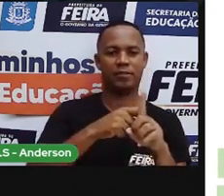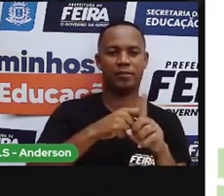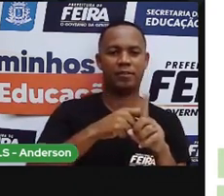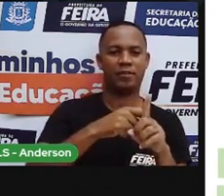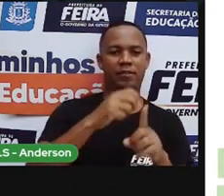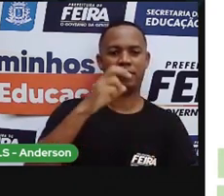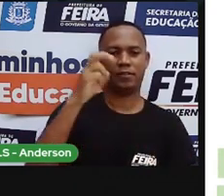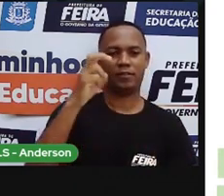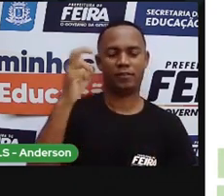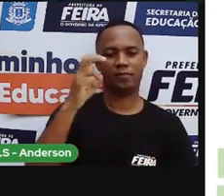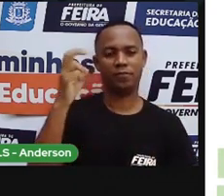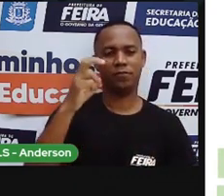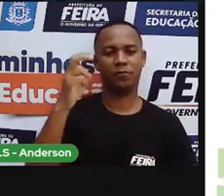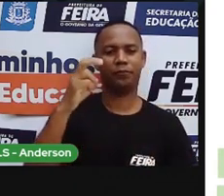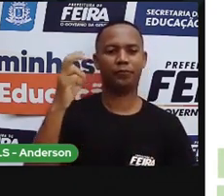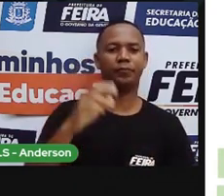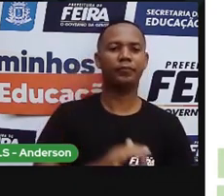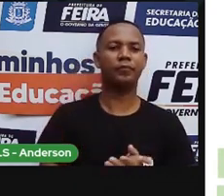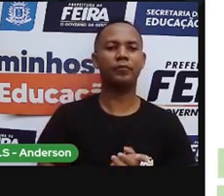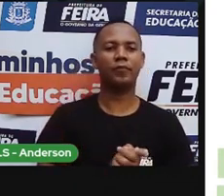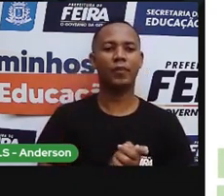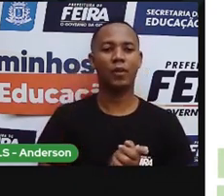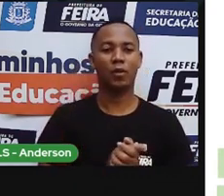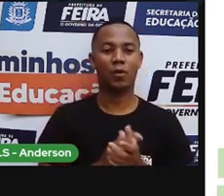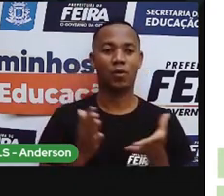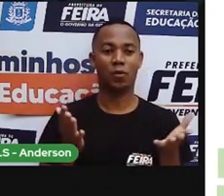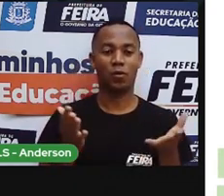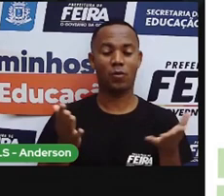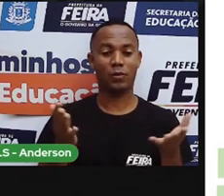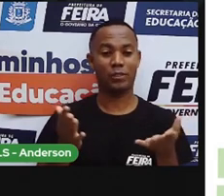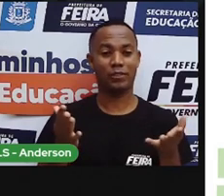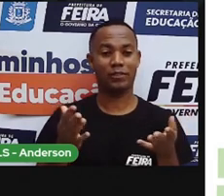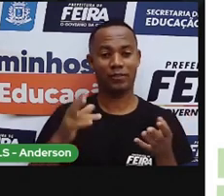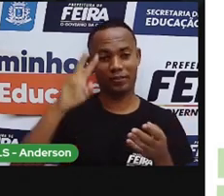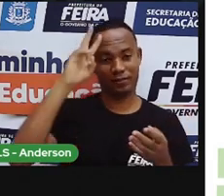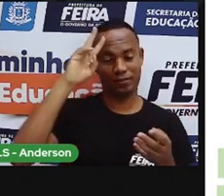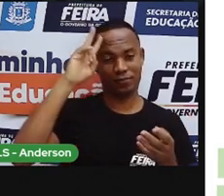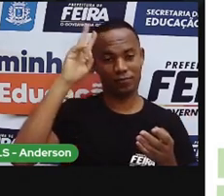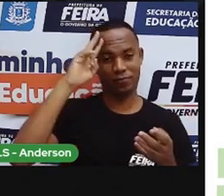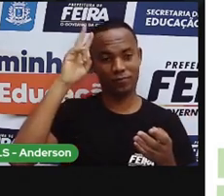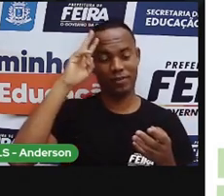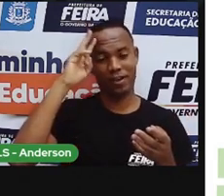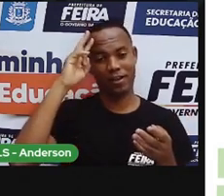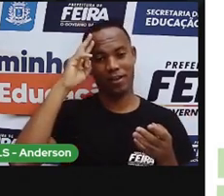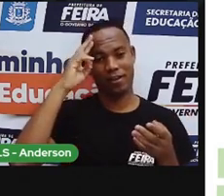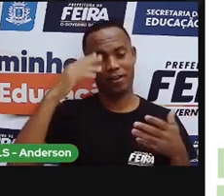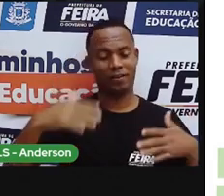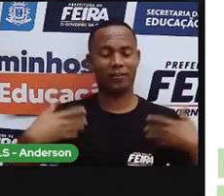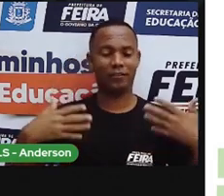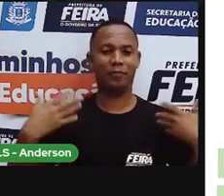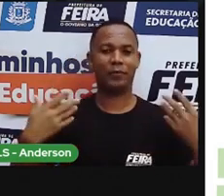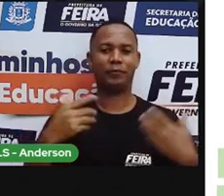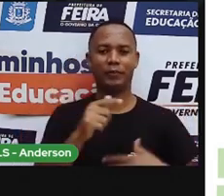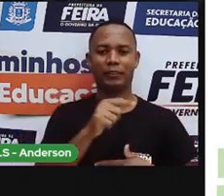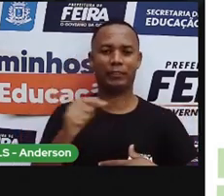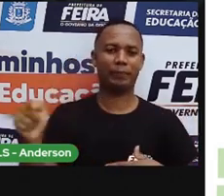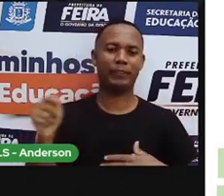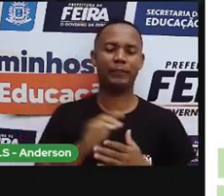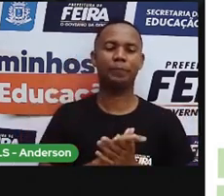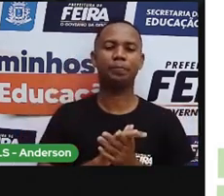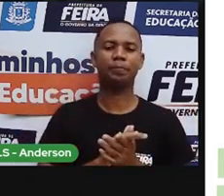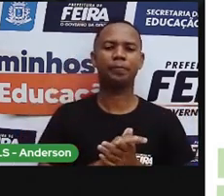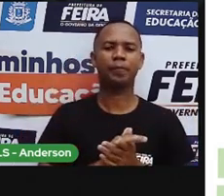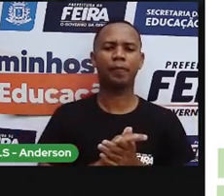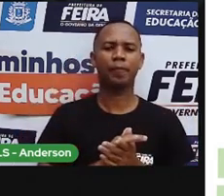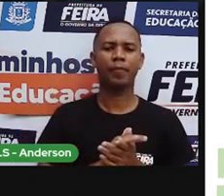ó, sacudir a poeira, né? Para mais uma semana de aula aí. Bom, nossa área de conhecimento hoje